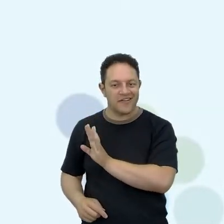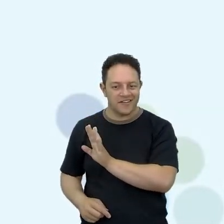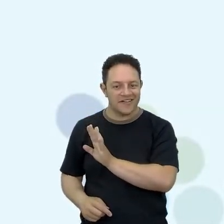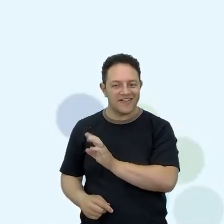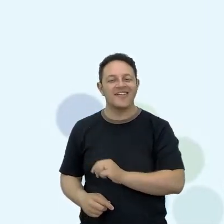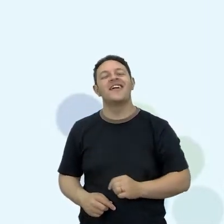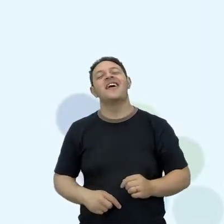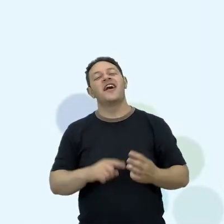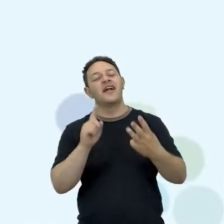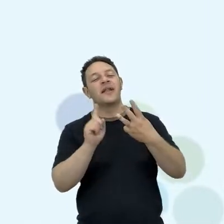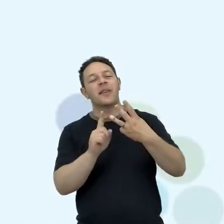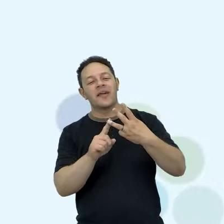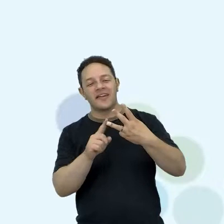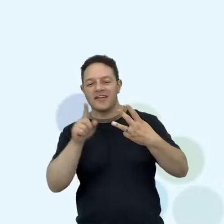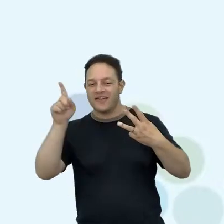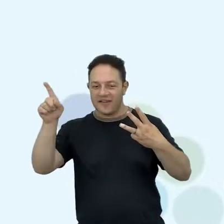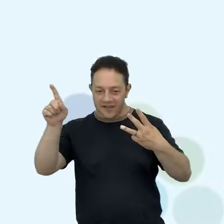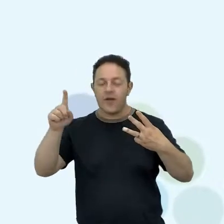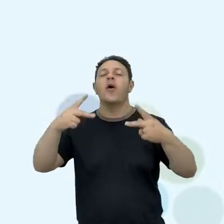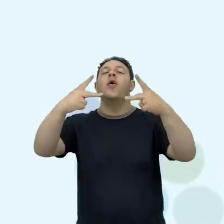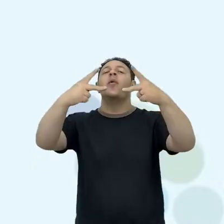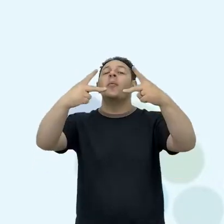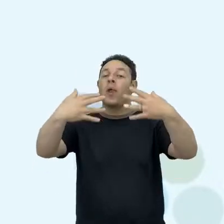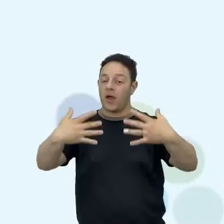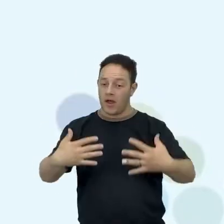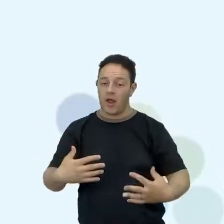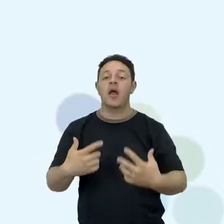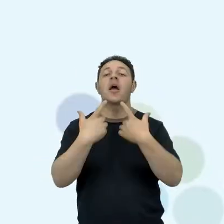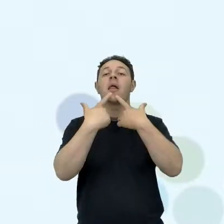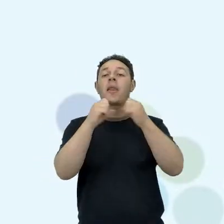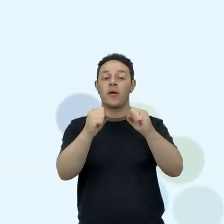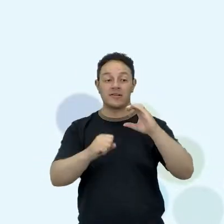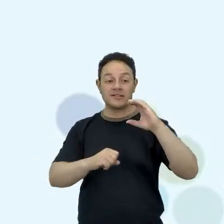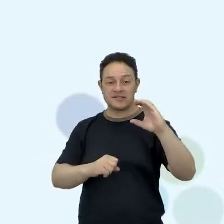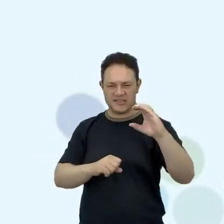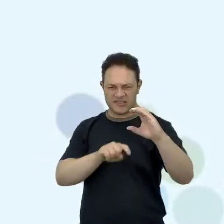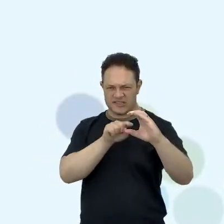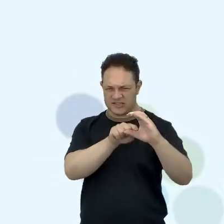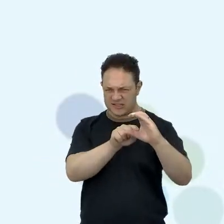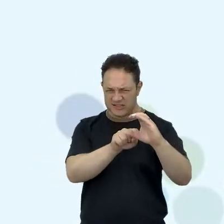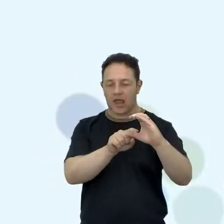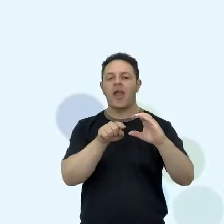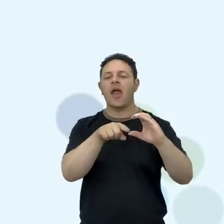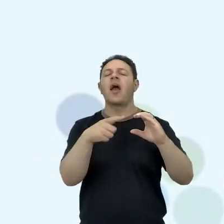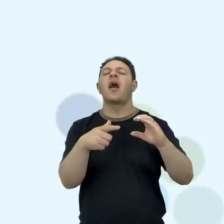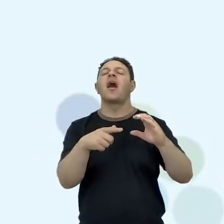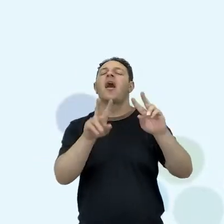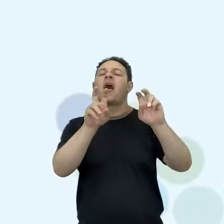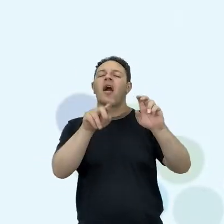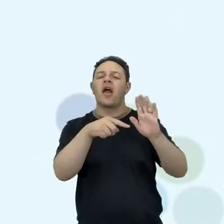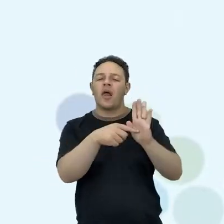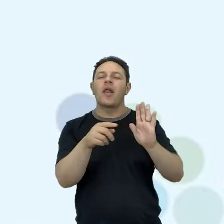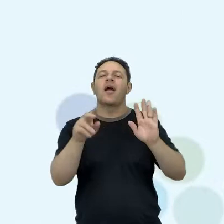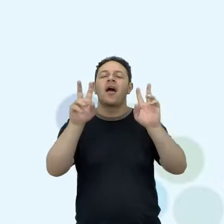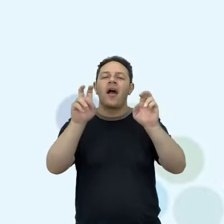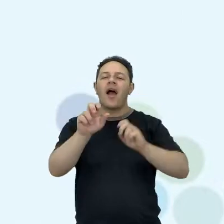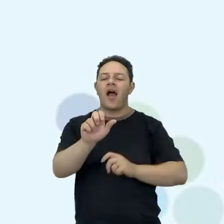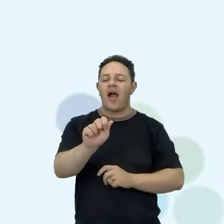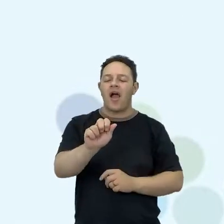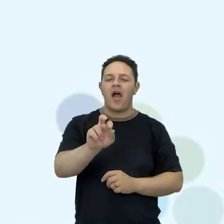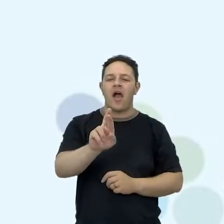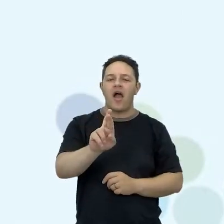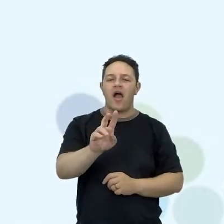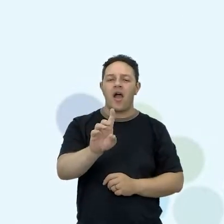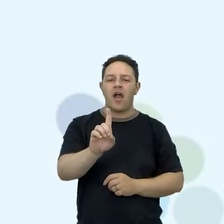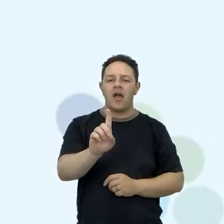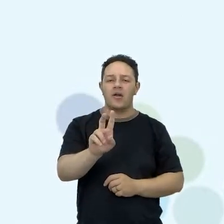esbanjando. Olha lá. Programação na linguagem C, que foi quando a gente trabalhou com o Arduino, que a gente fez